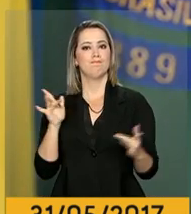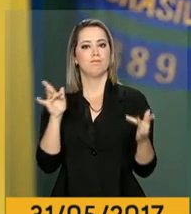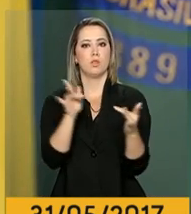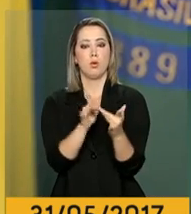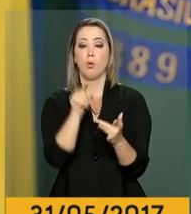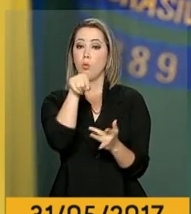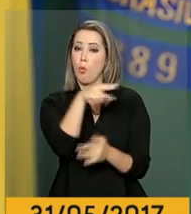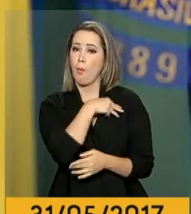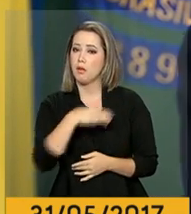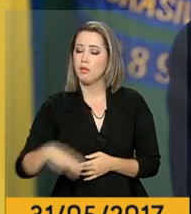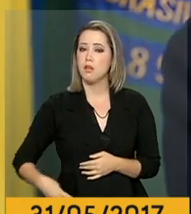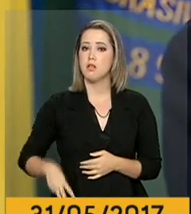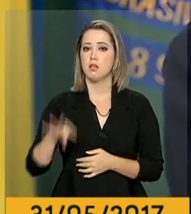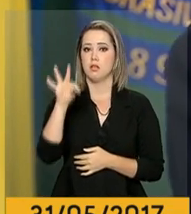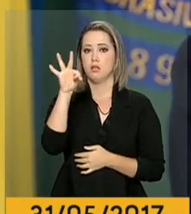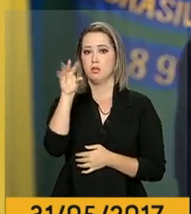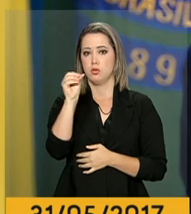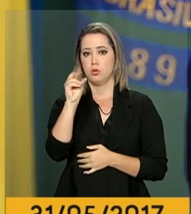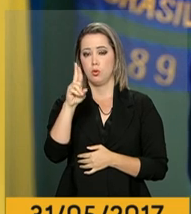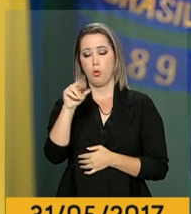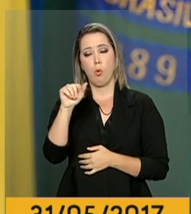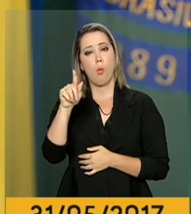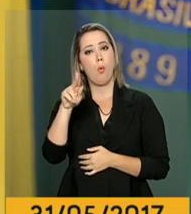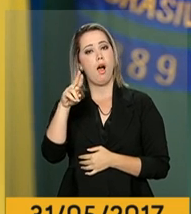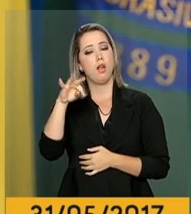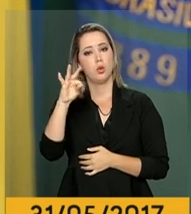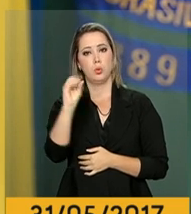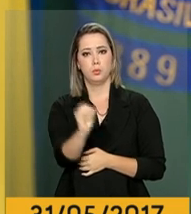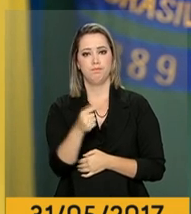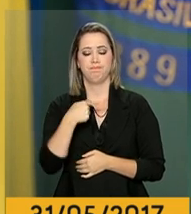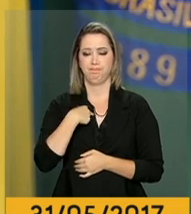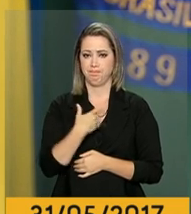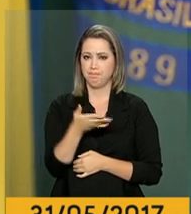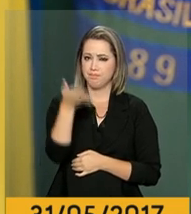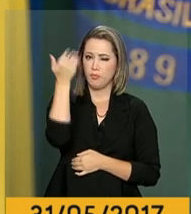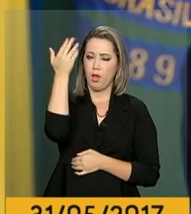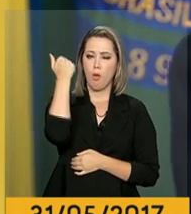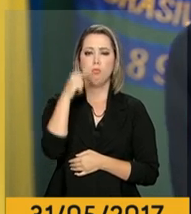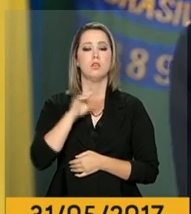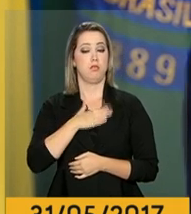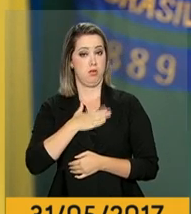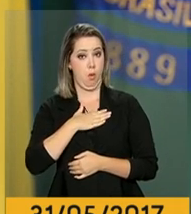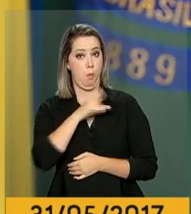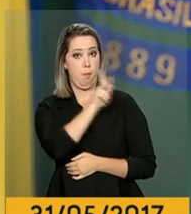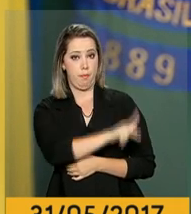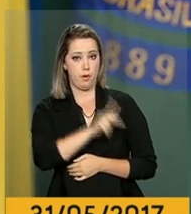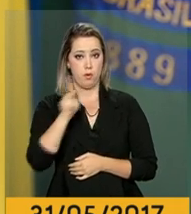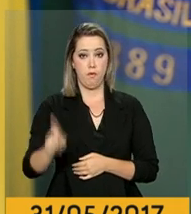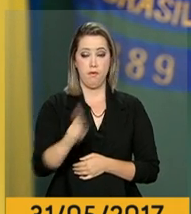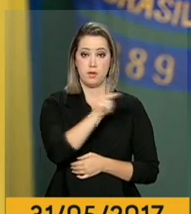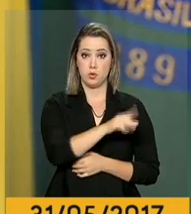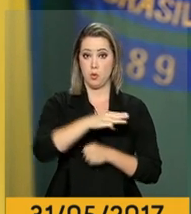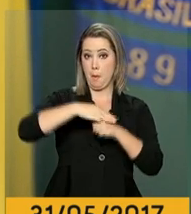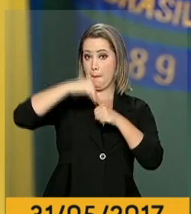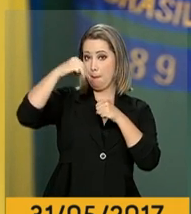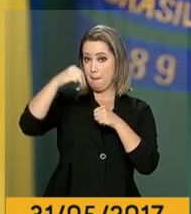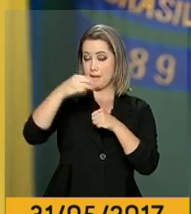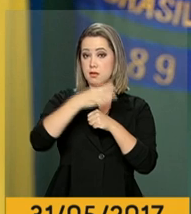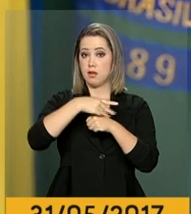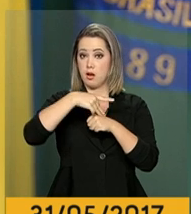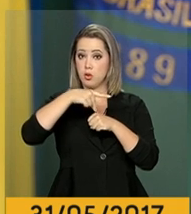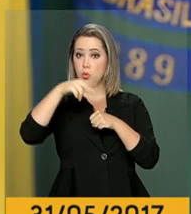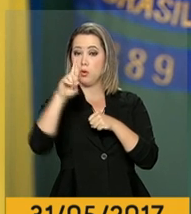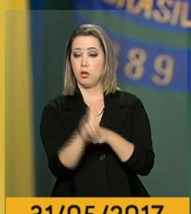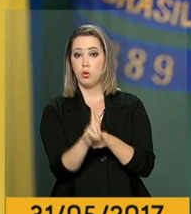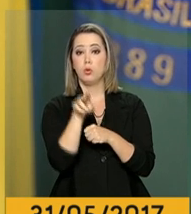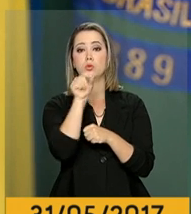com o Torquato Jardim. Era eu, professor do curso de mestrado e doutorado